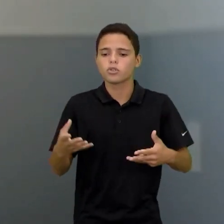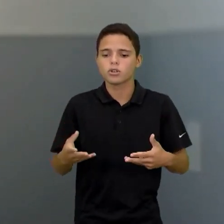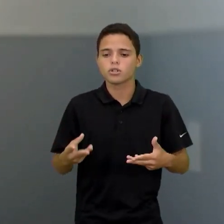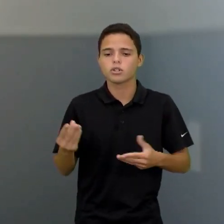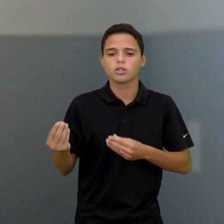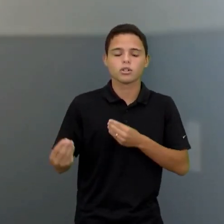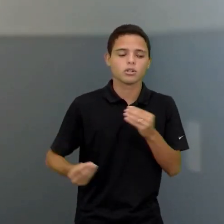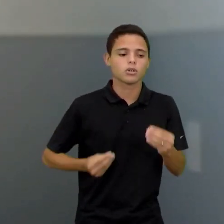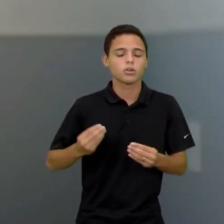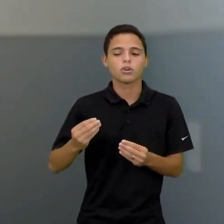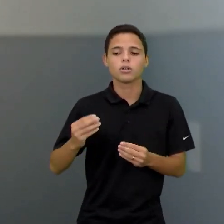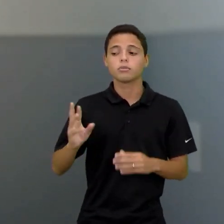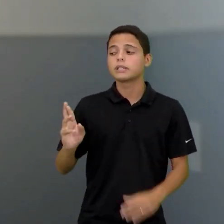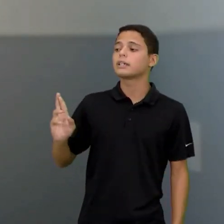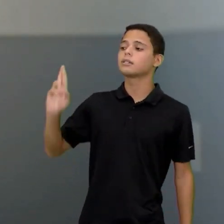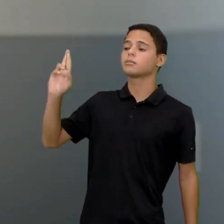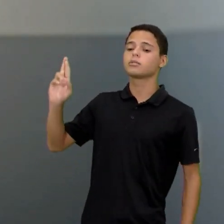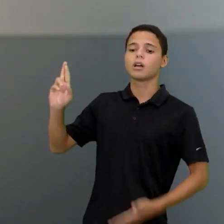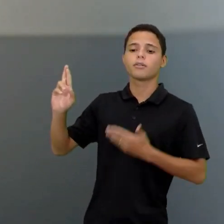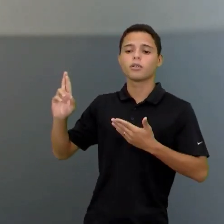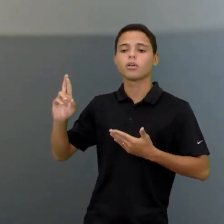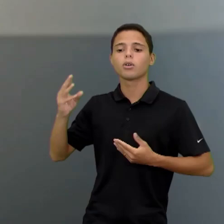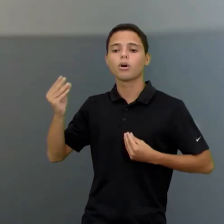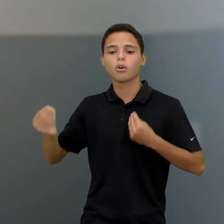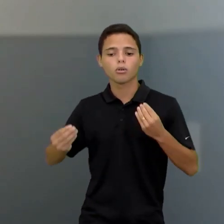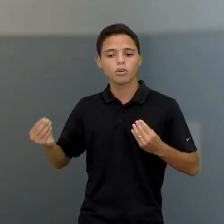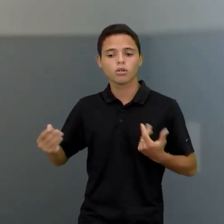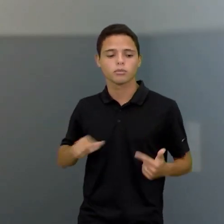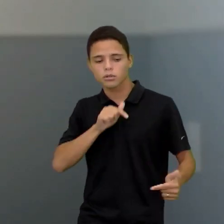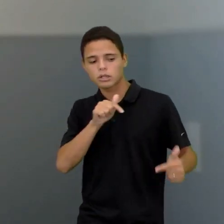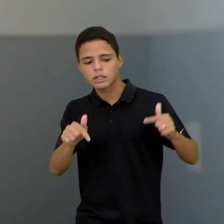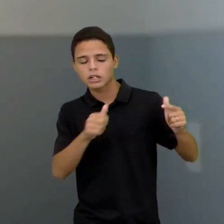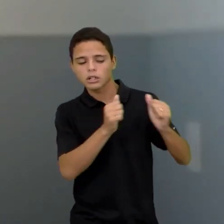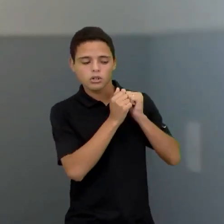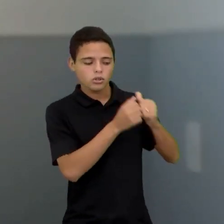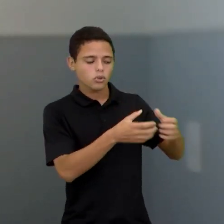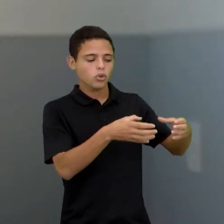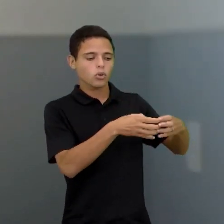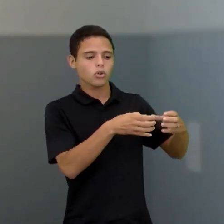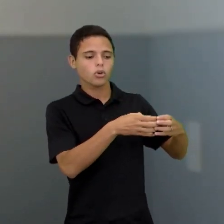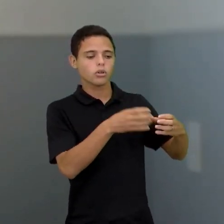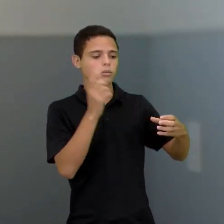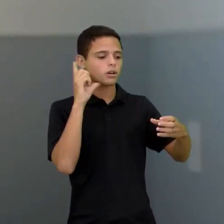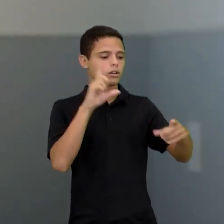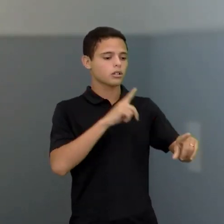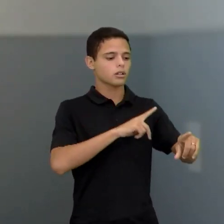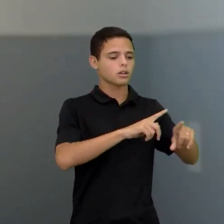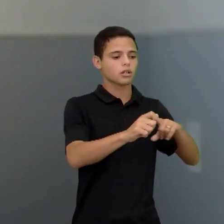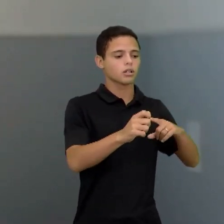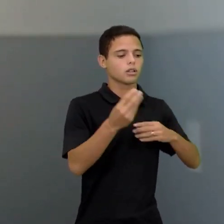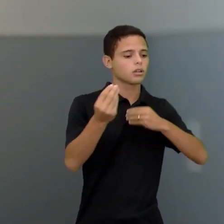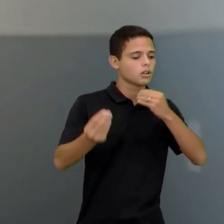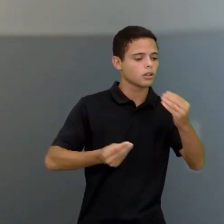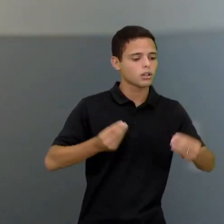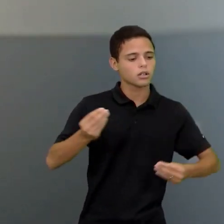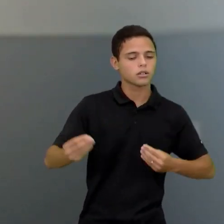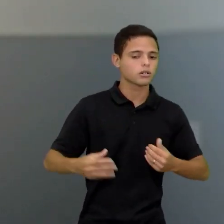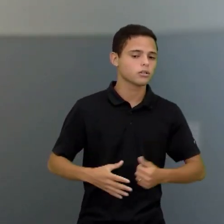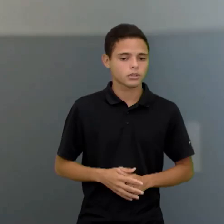usar a sua liderança dentro de campo, como trabalhar juntos, como um time em busca de um objetivo em